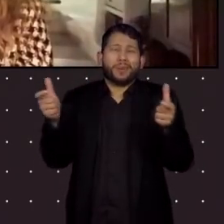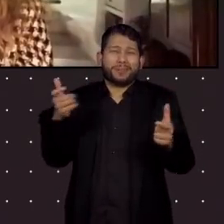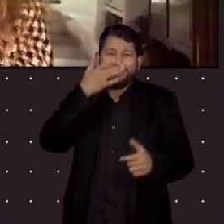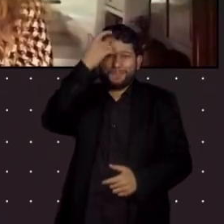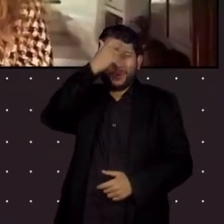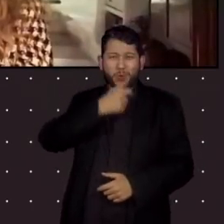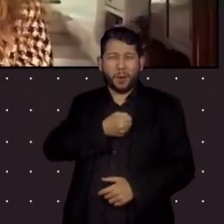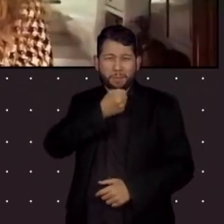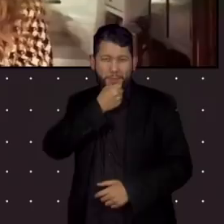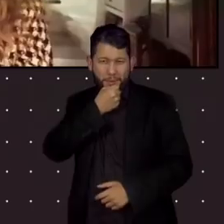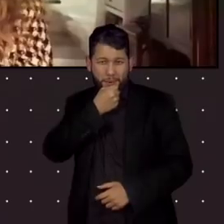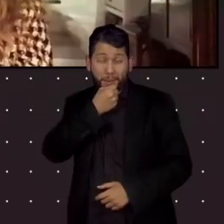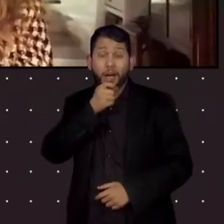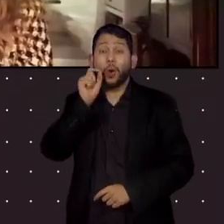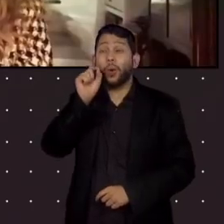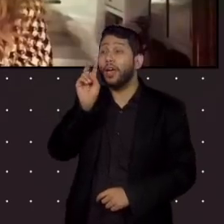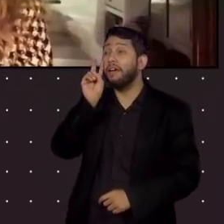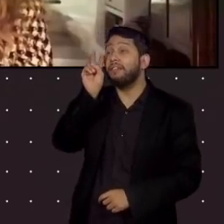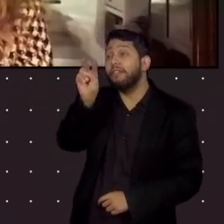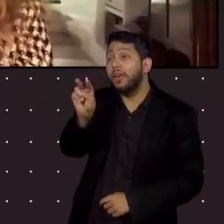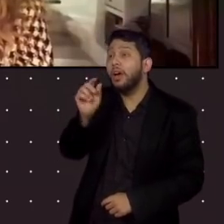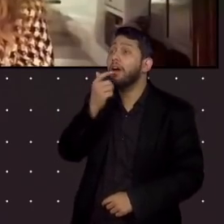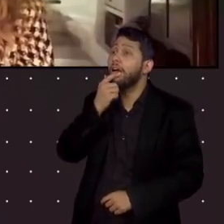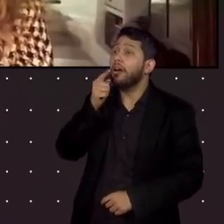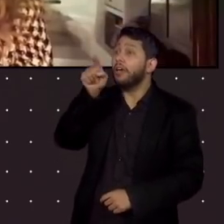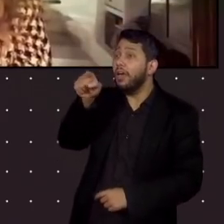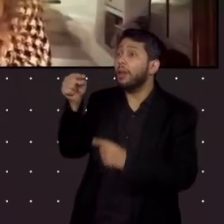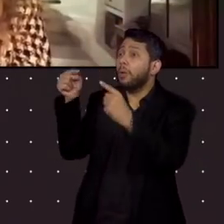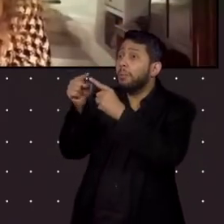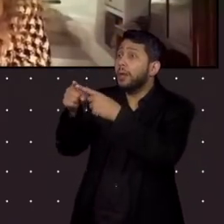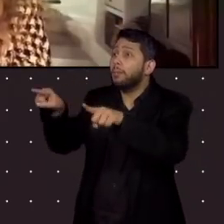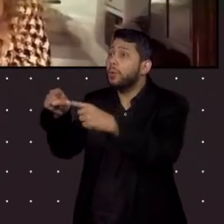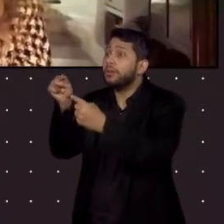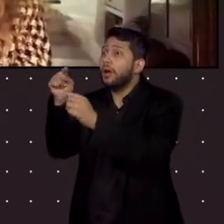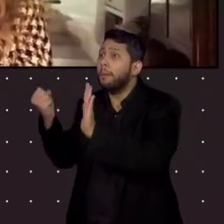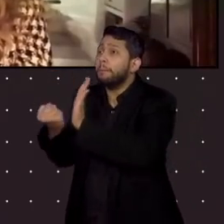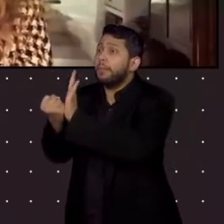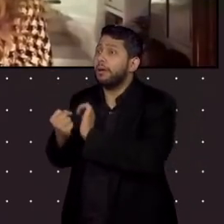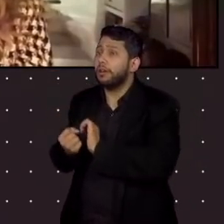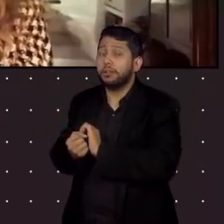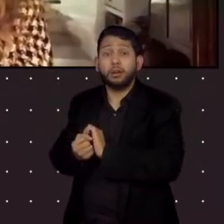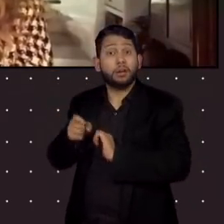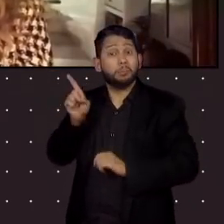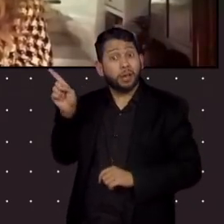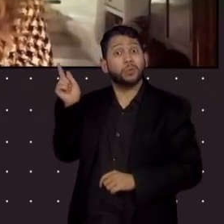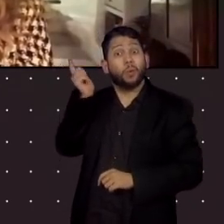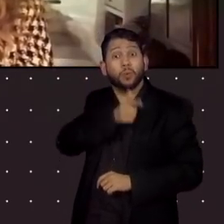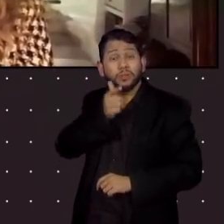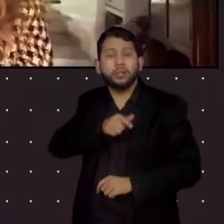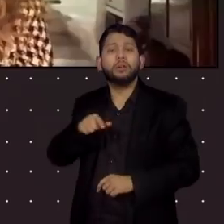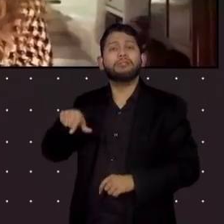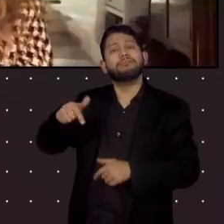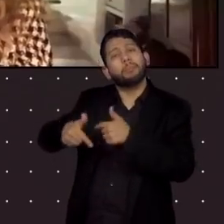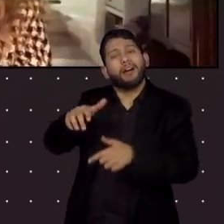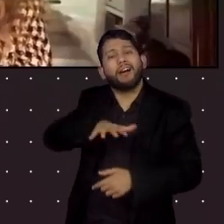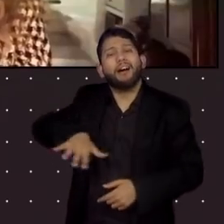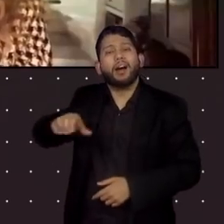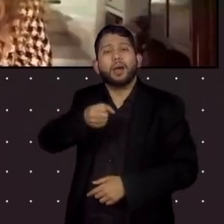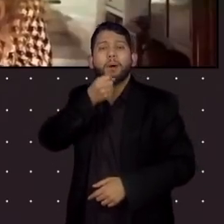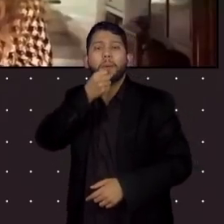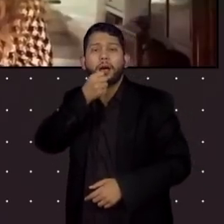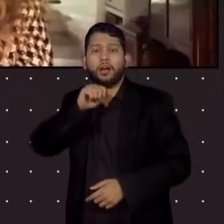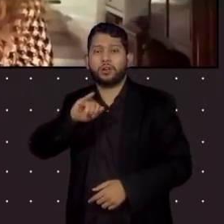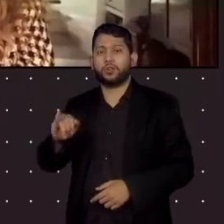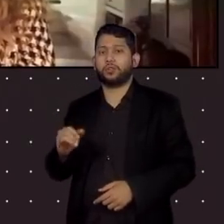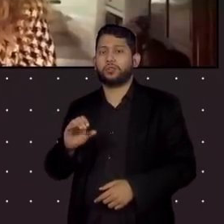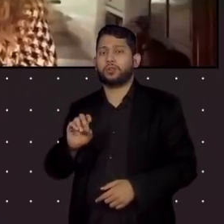pessoas acabam se identificando mais com o gênero. Como ela foi consagrada pela Jovem Guarda, mas conseguiu ir além da Jovem Guarda, porque ela fez